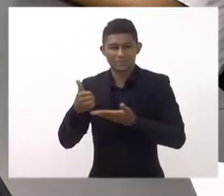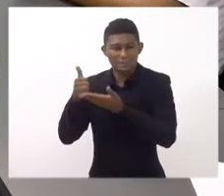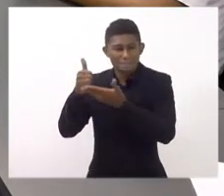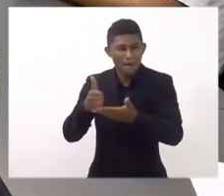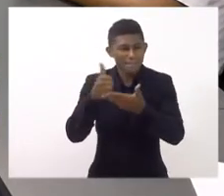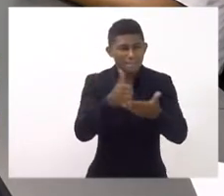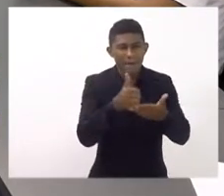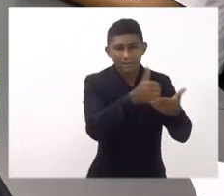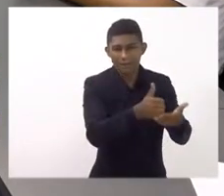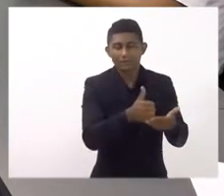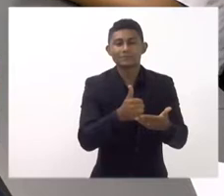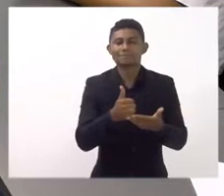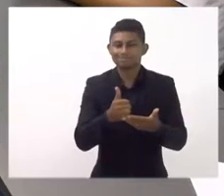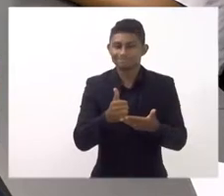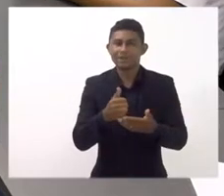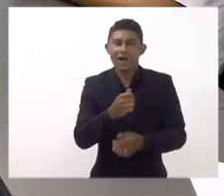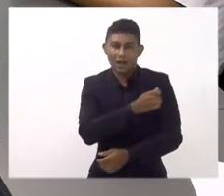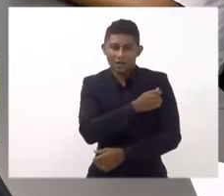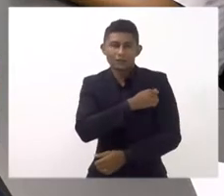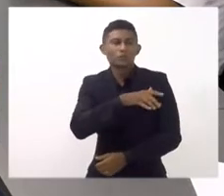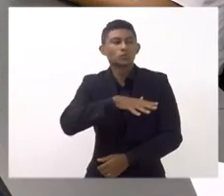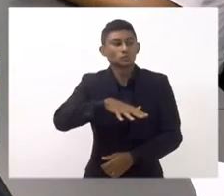prejudicada.